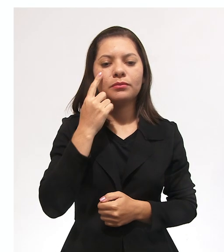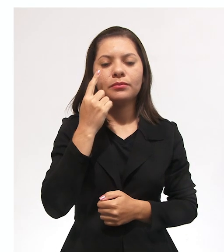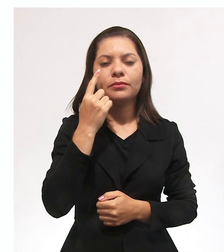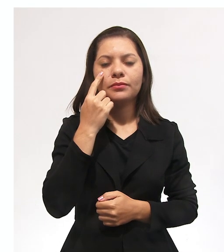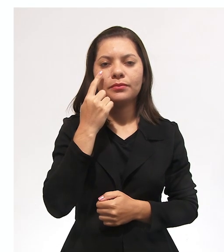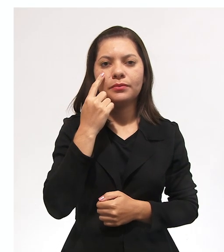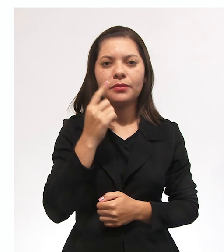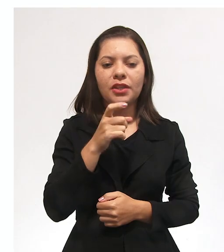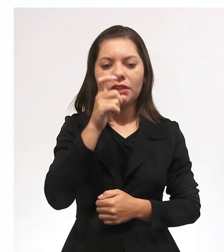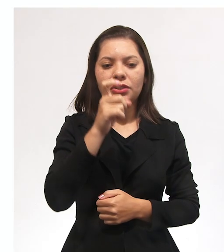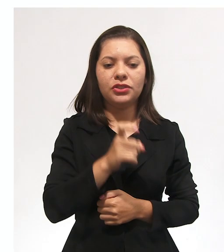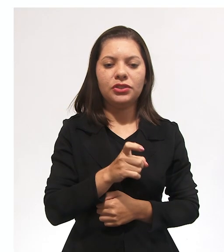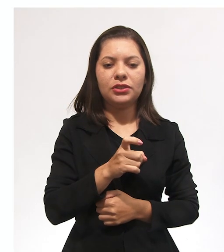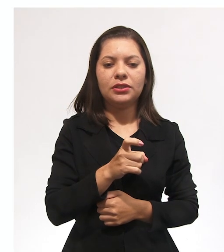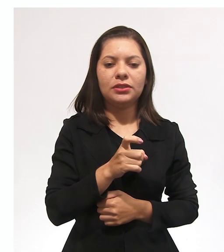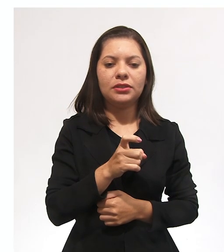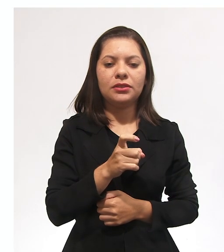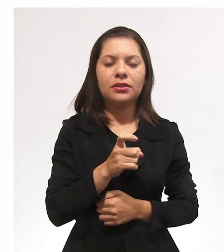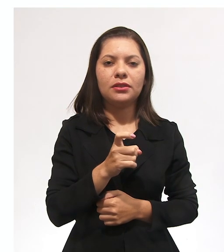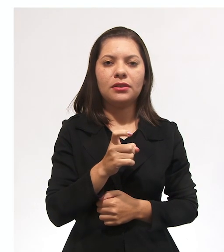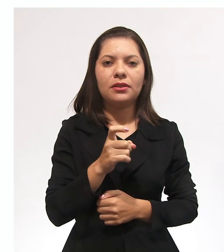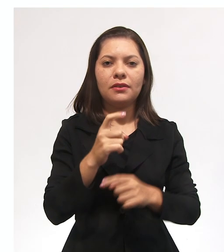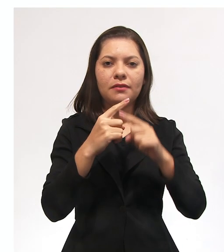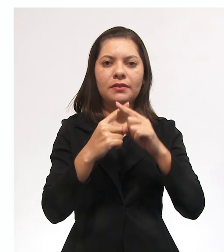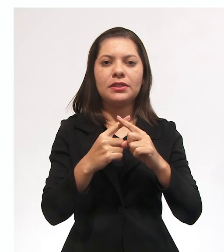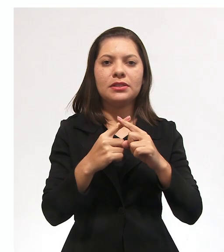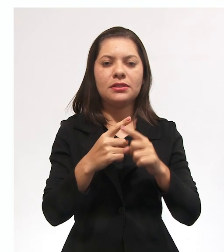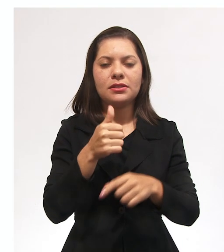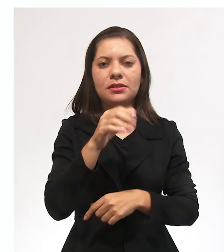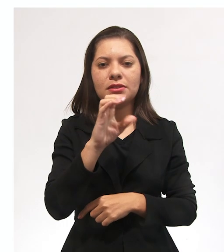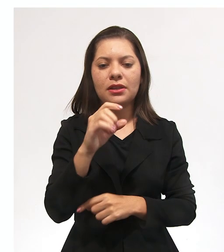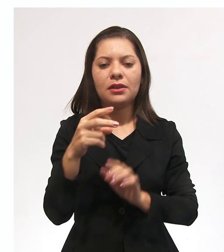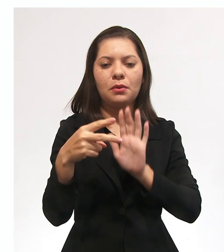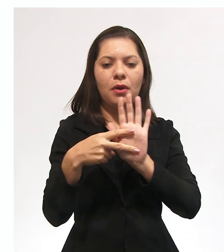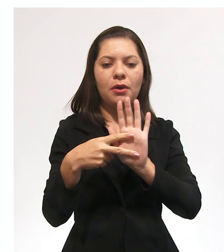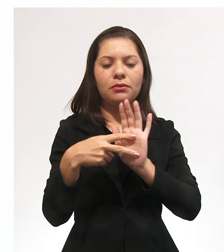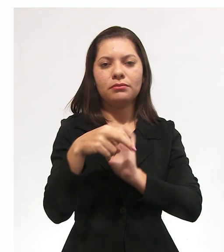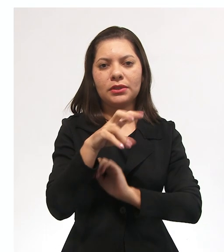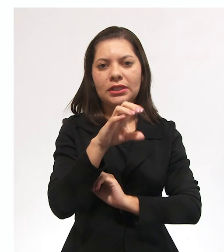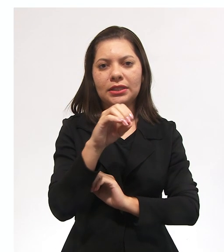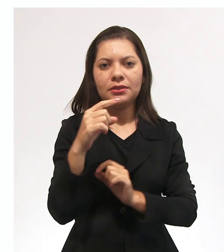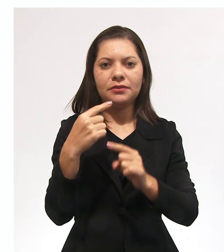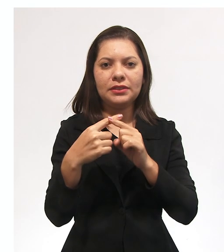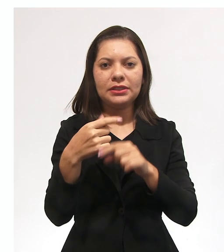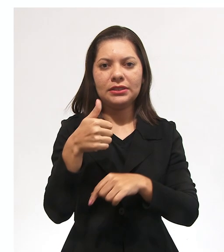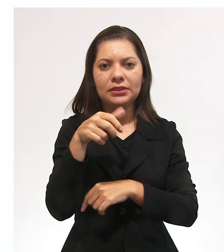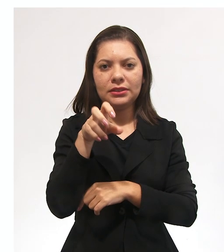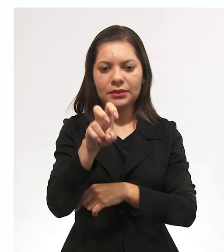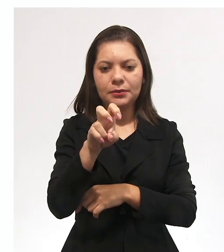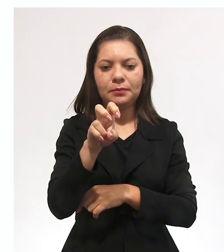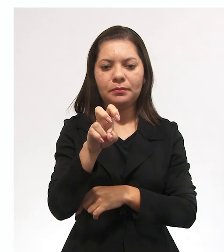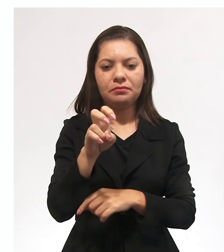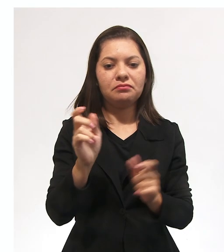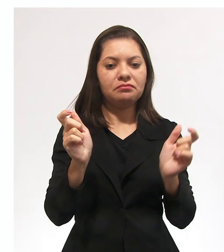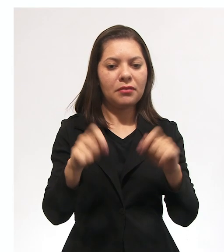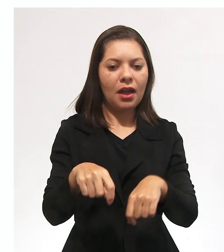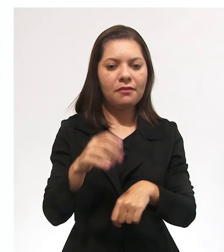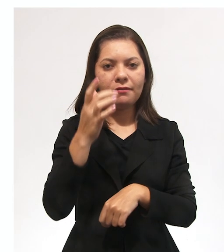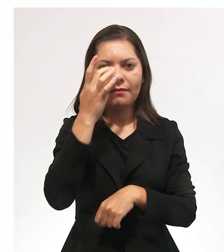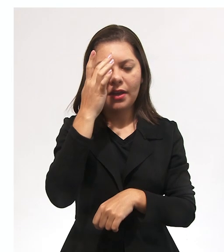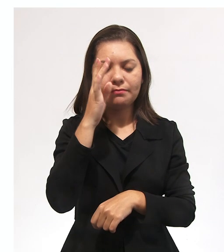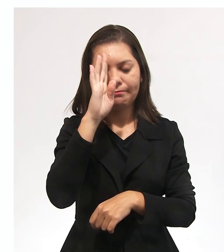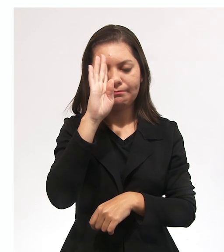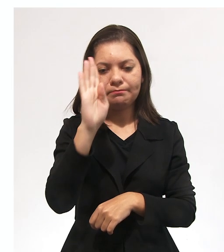aqui x vezes 100 igual a 500 vezes 15. Resolvemos primeiro o que dá para